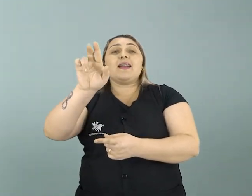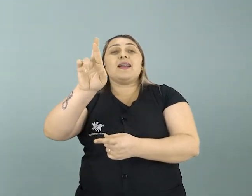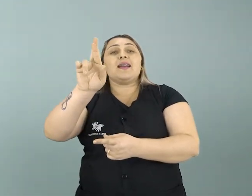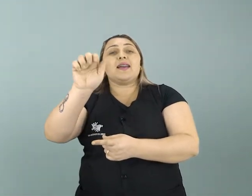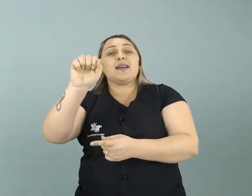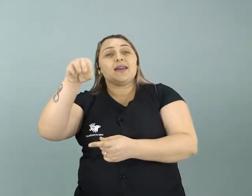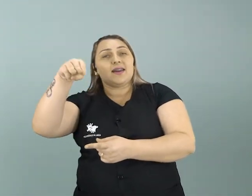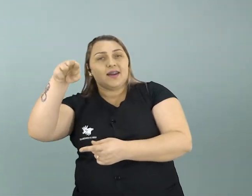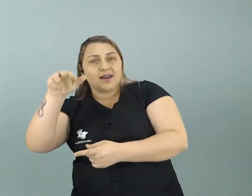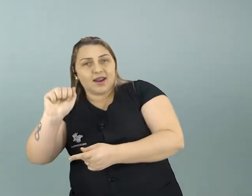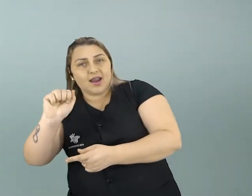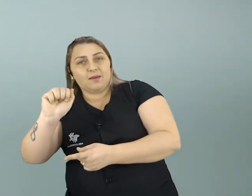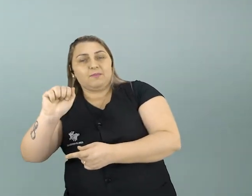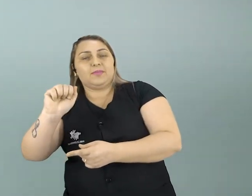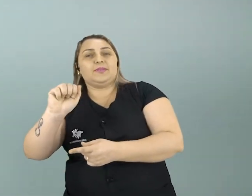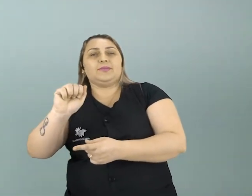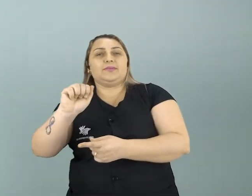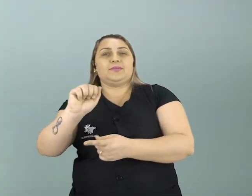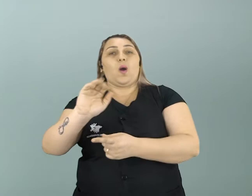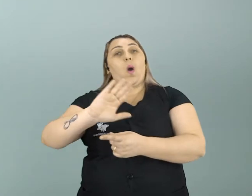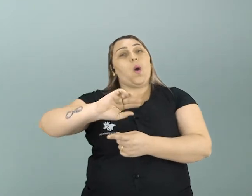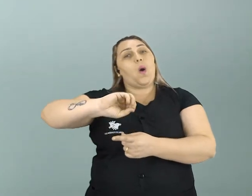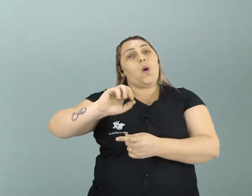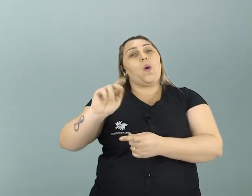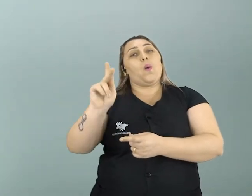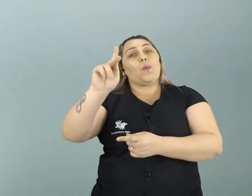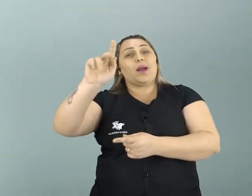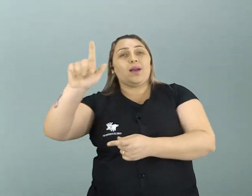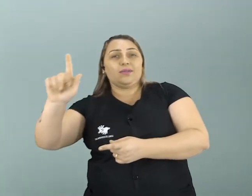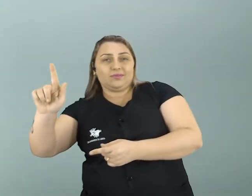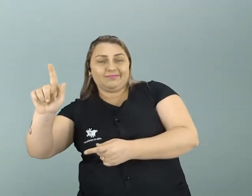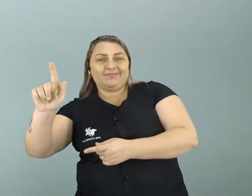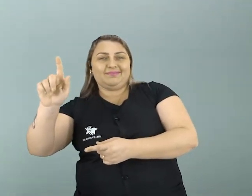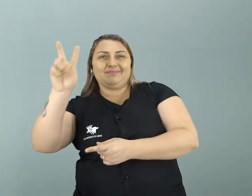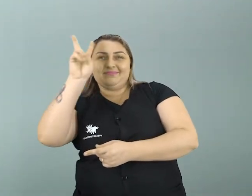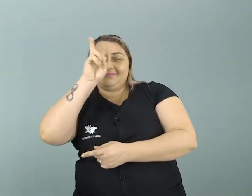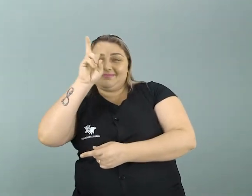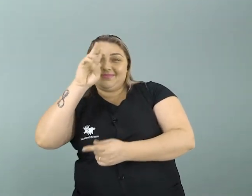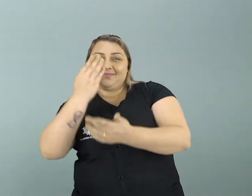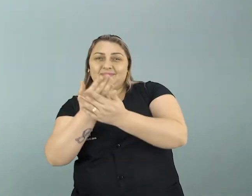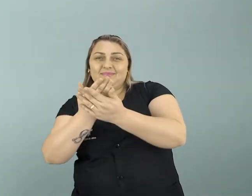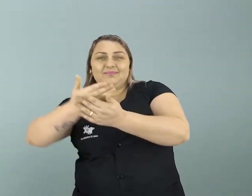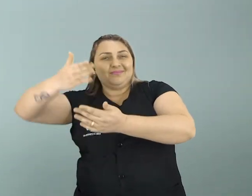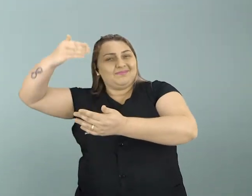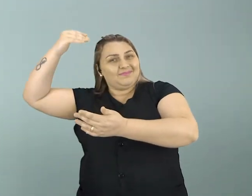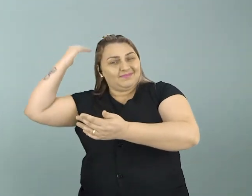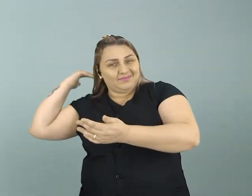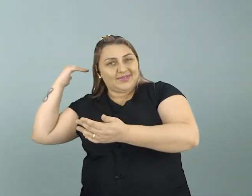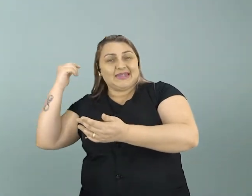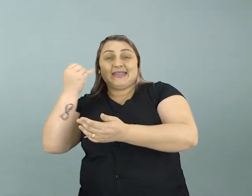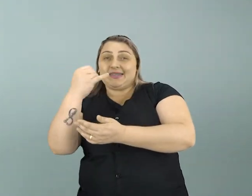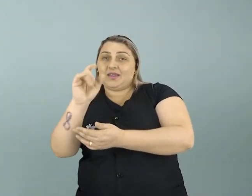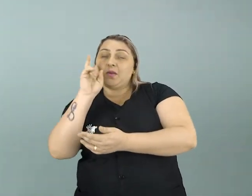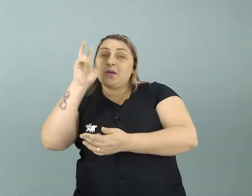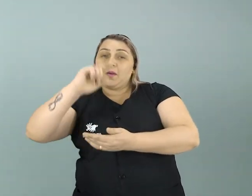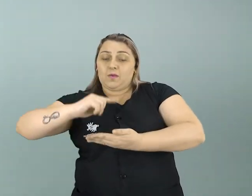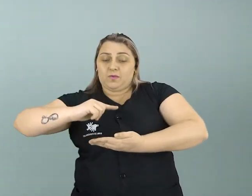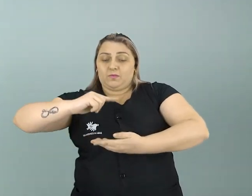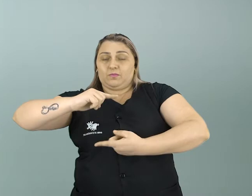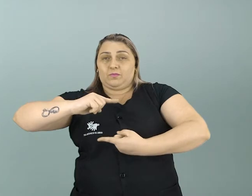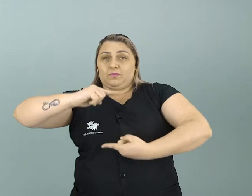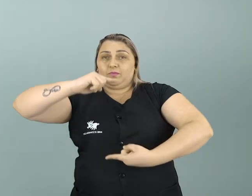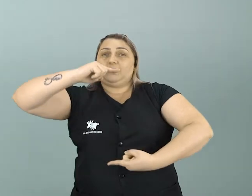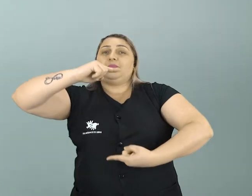em quilogramas, né? Isso aí é algo que você depois pode observar se você tiver um frasco de álcool em